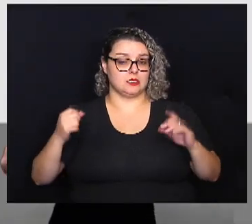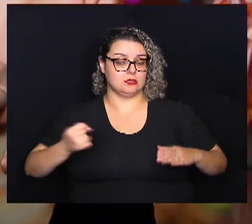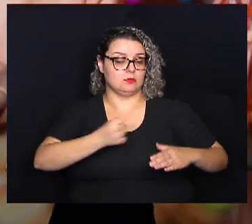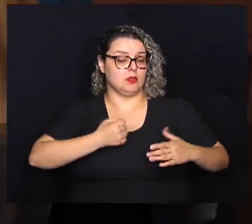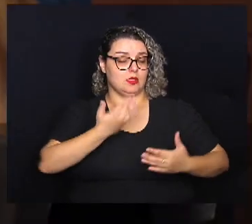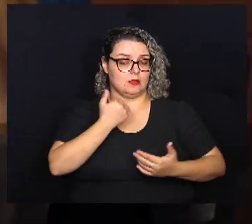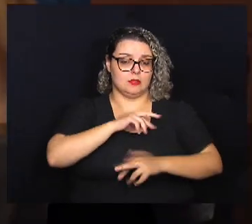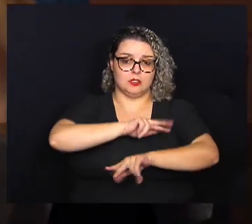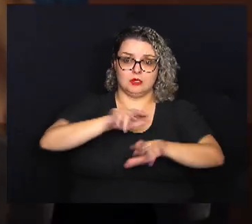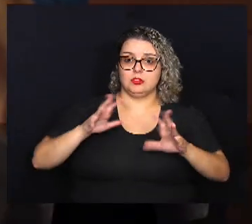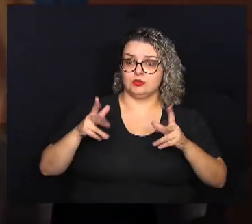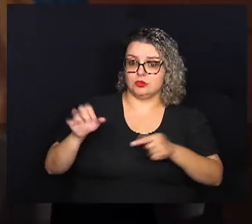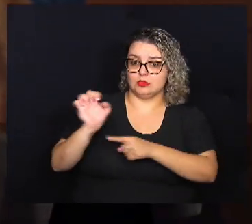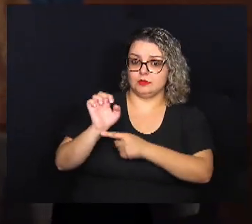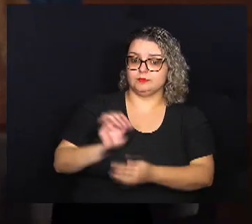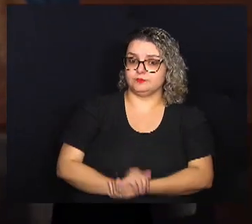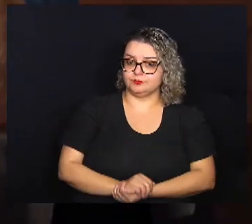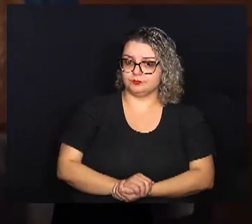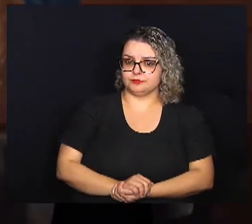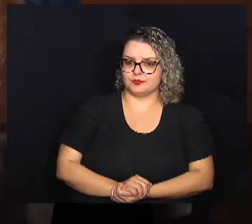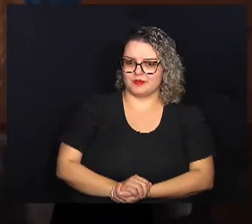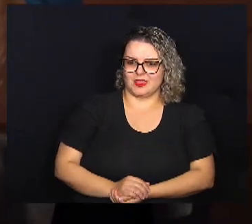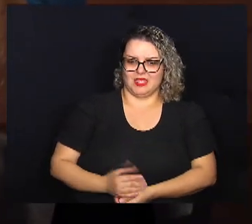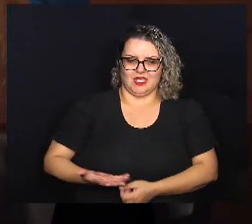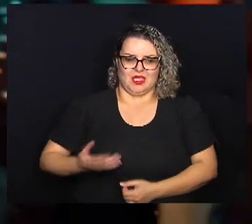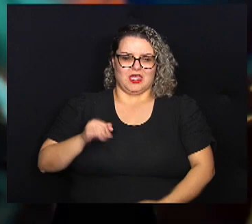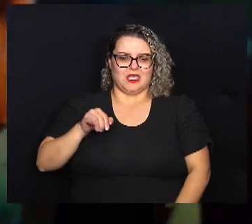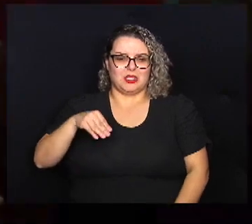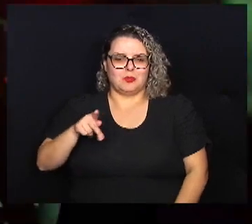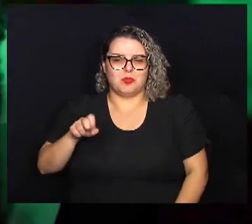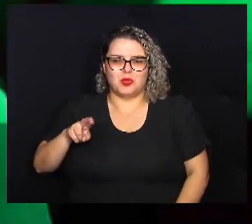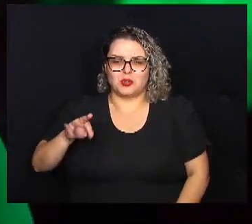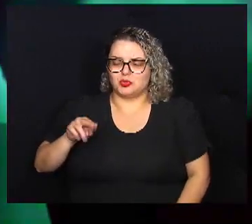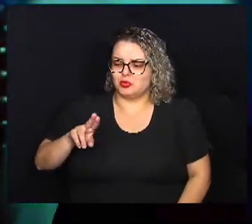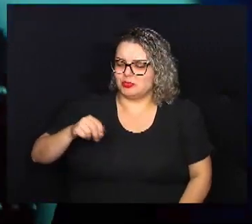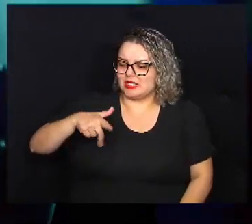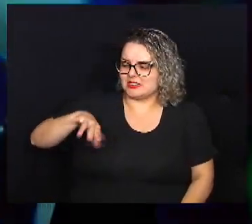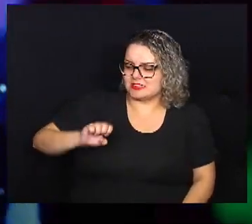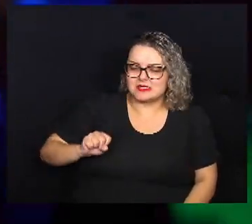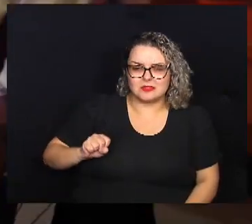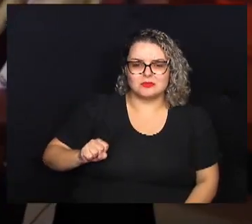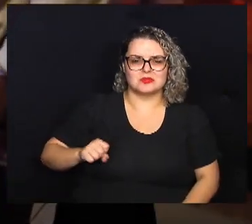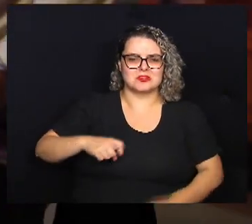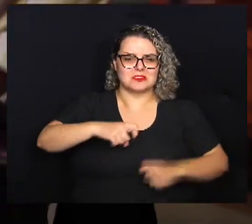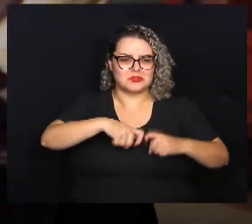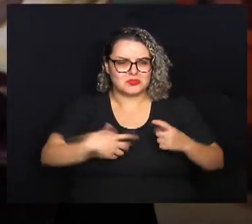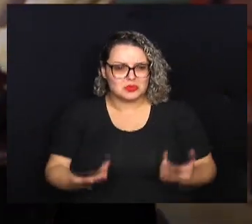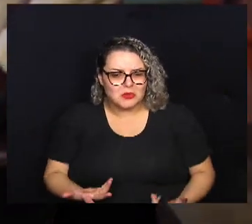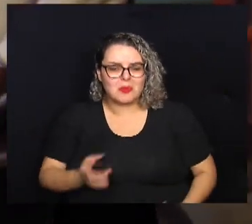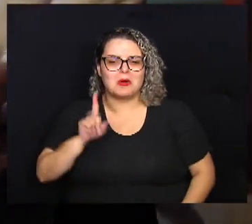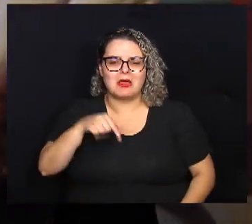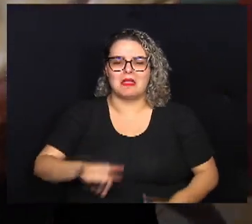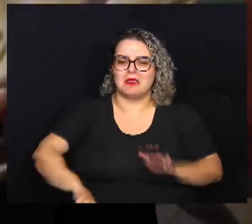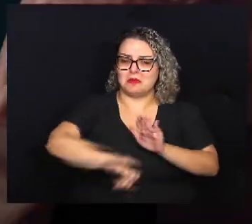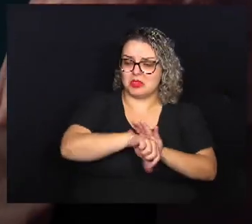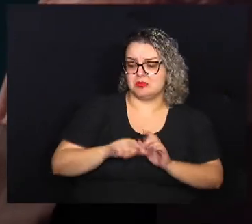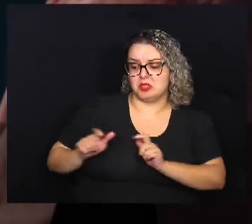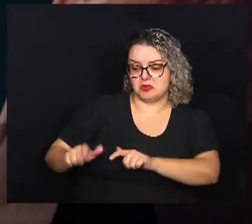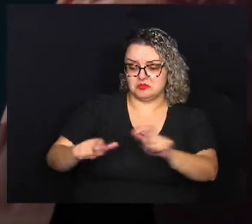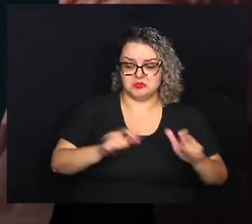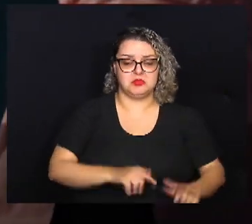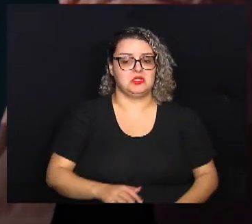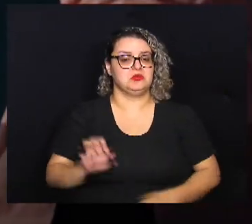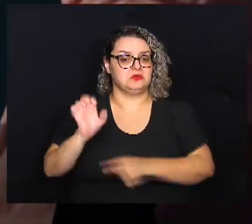todo o estado. Importunação sexual é crime. E agora os estabelecimentos do estado de São Paulo deverão treinar